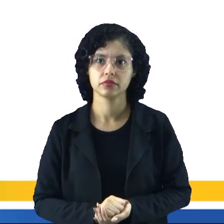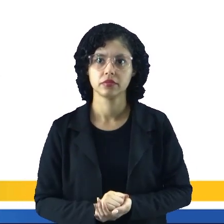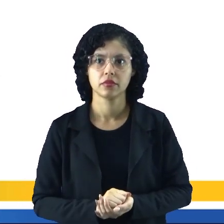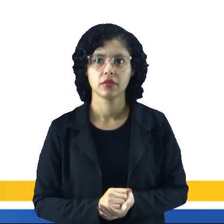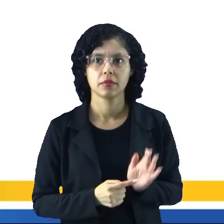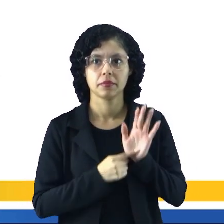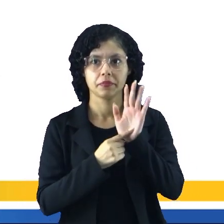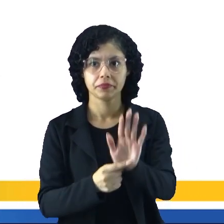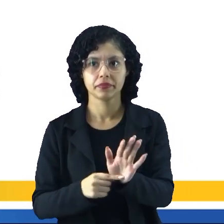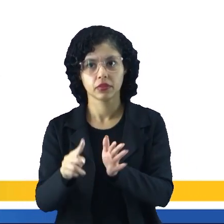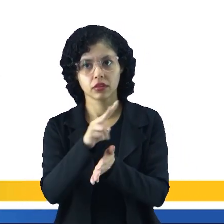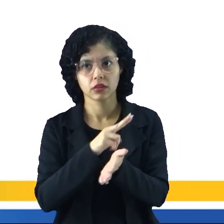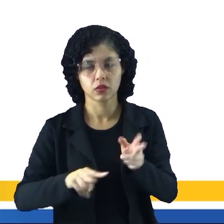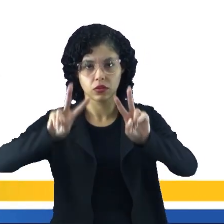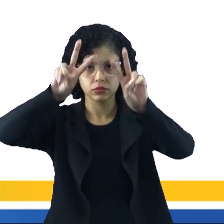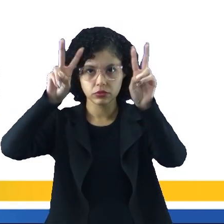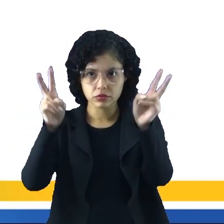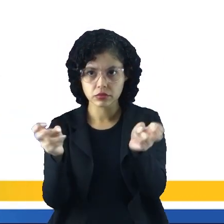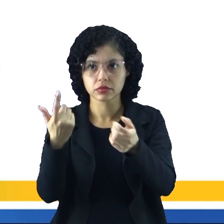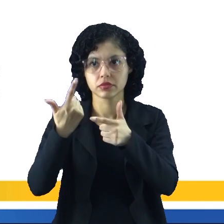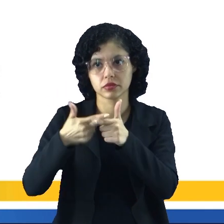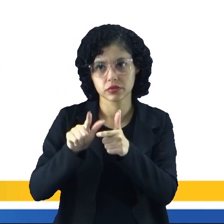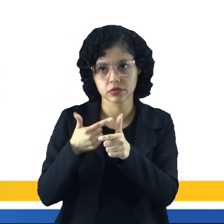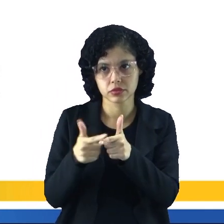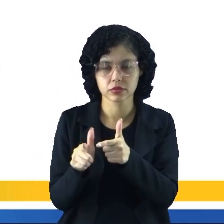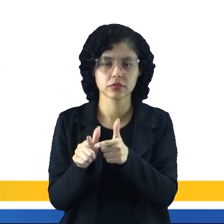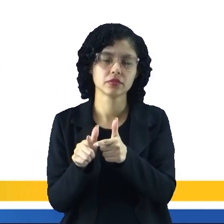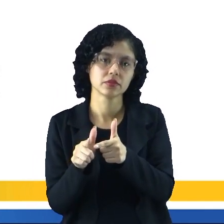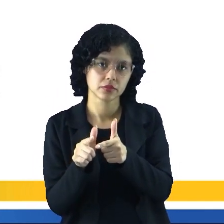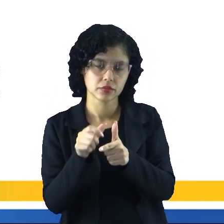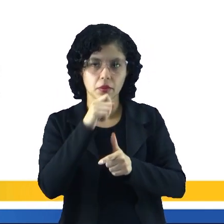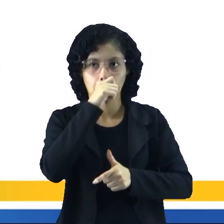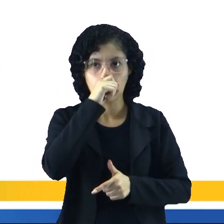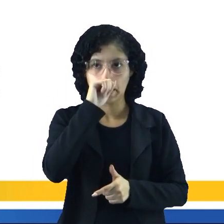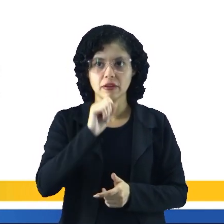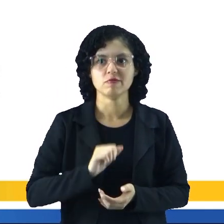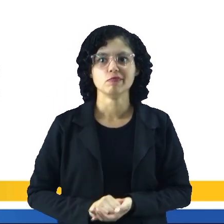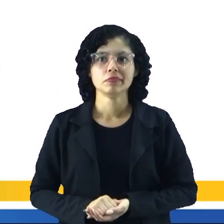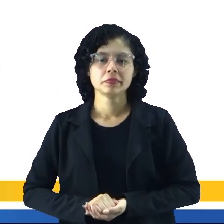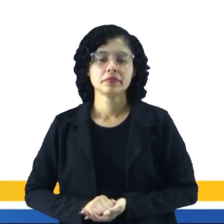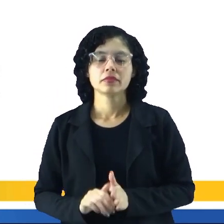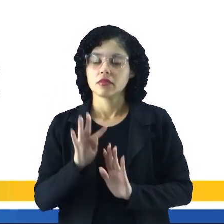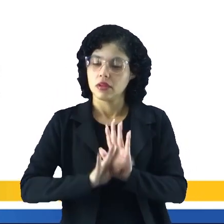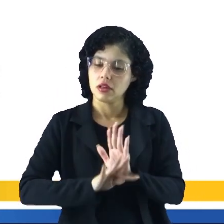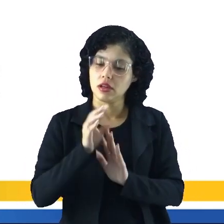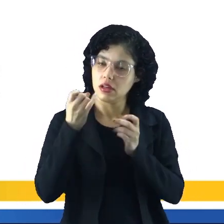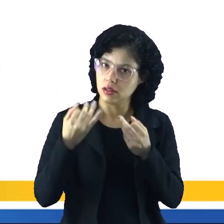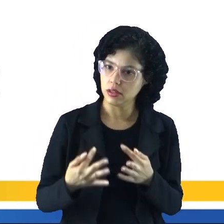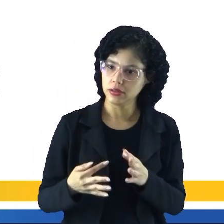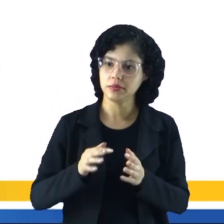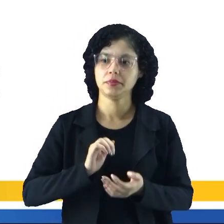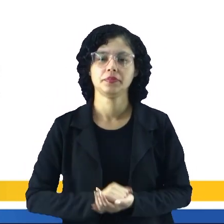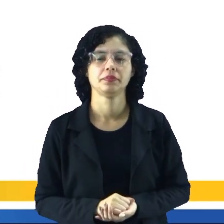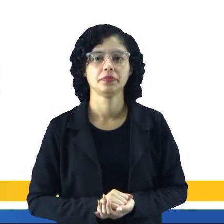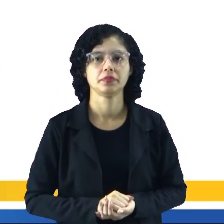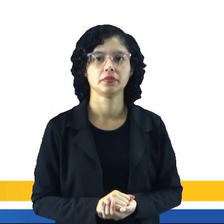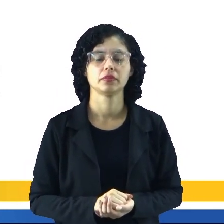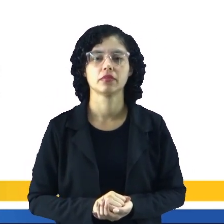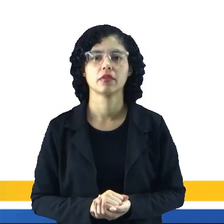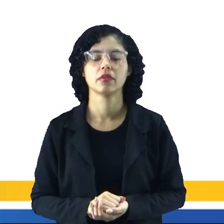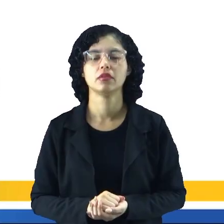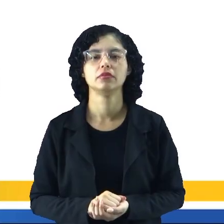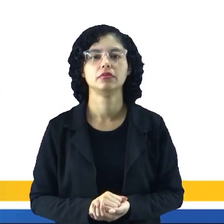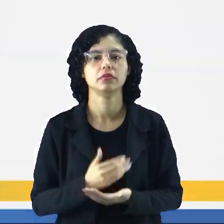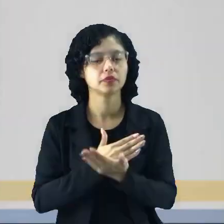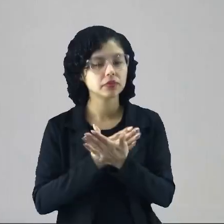você vai apresentar para o leitor né O que o tema ou o problema que será abordado no texto lá na